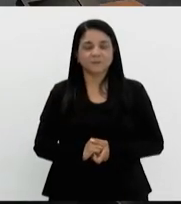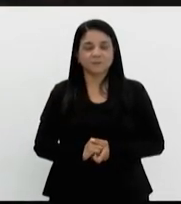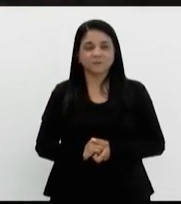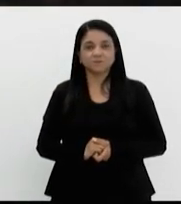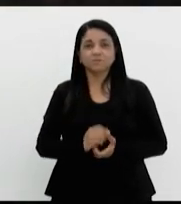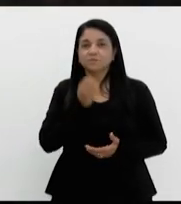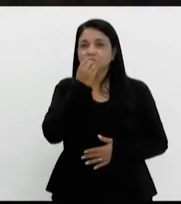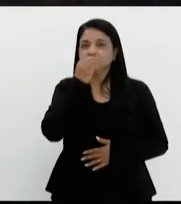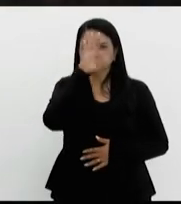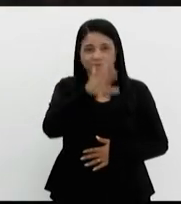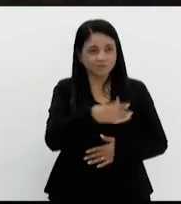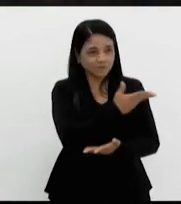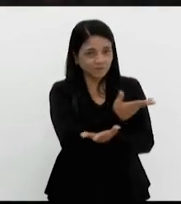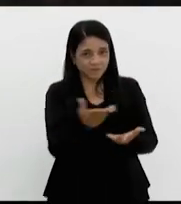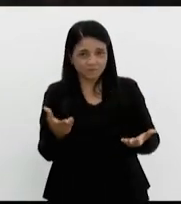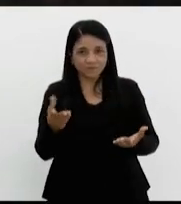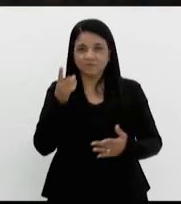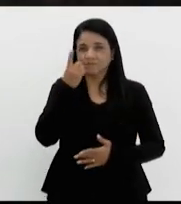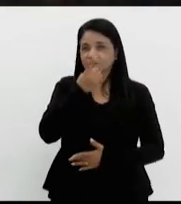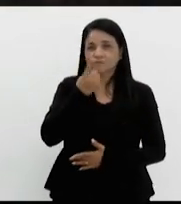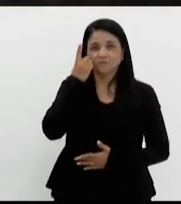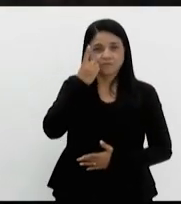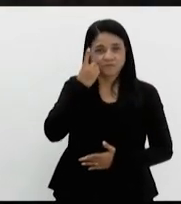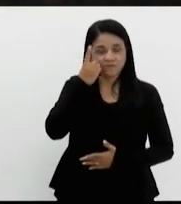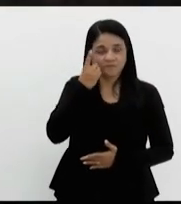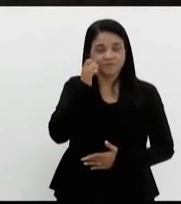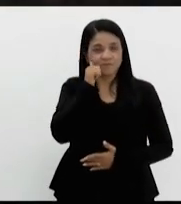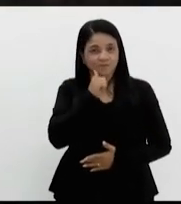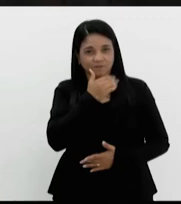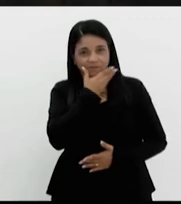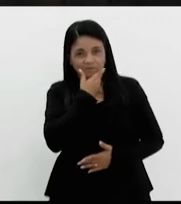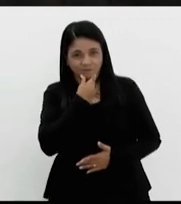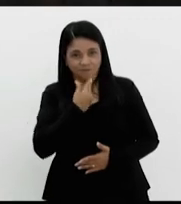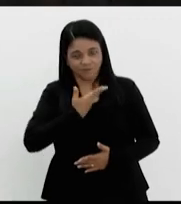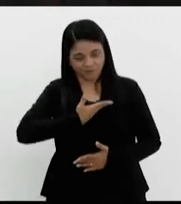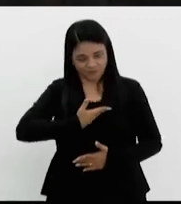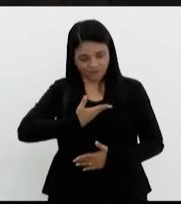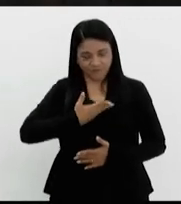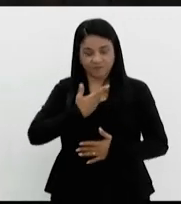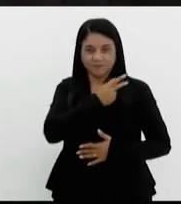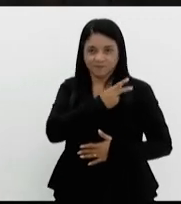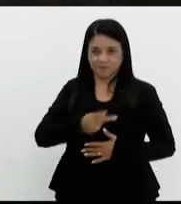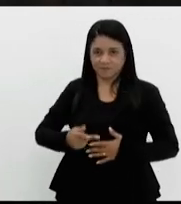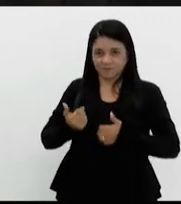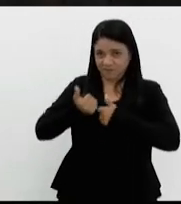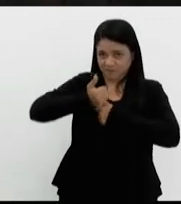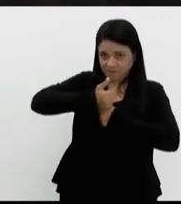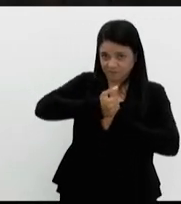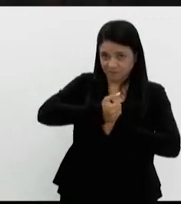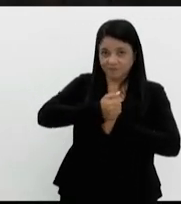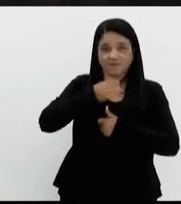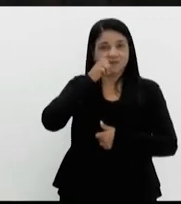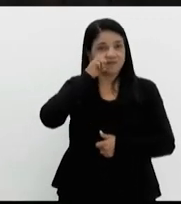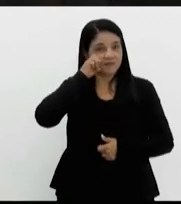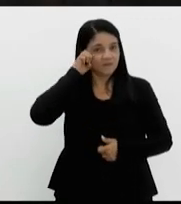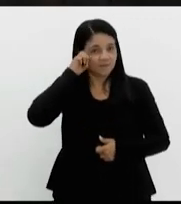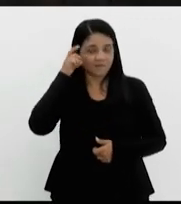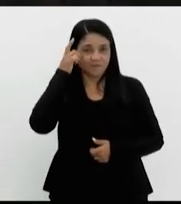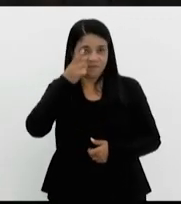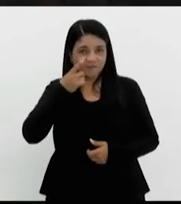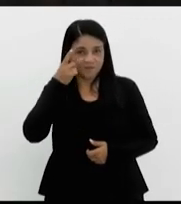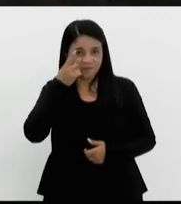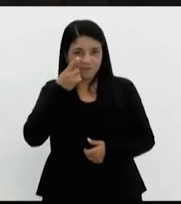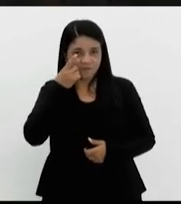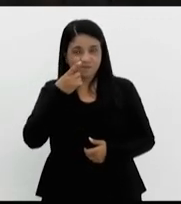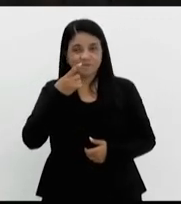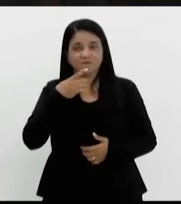Boa tarde a todos, queridos deputados, colegas, senhora presidente da sessão, deputada Érica. É